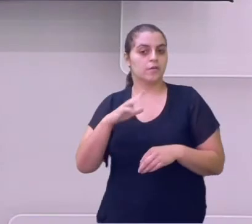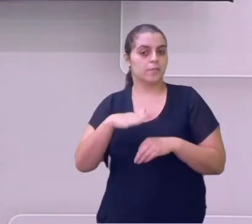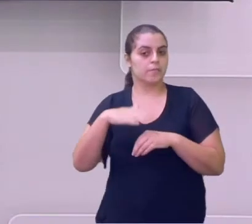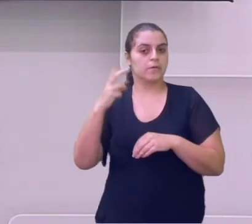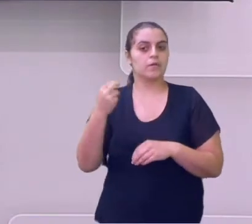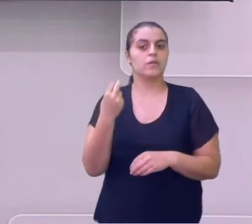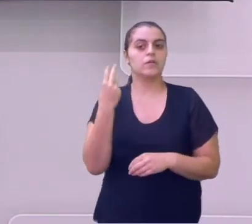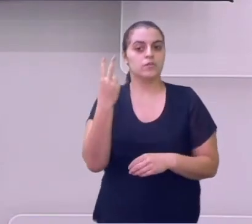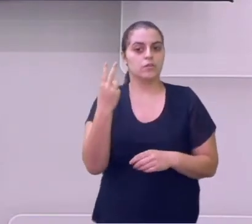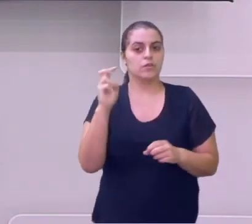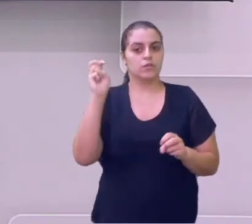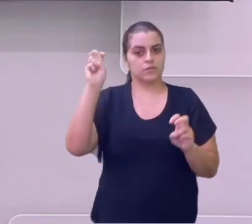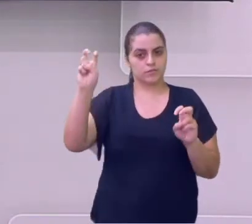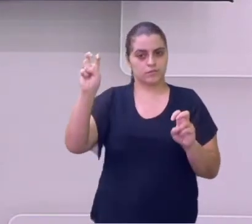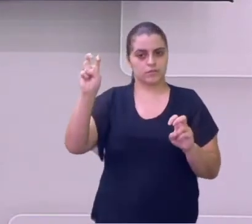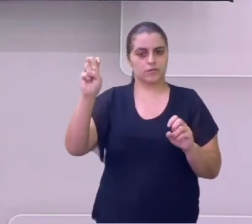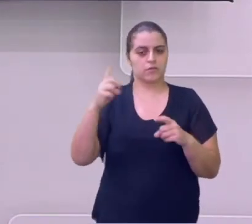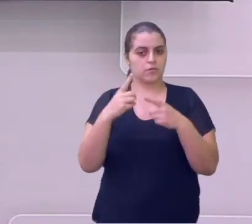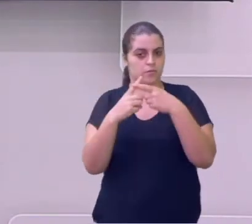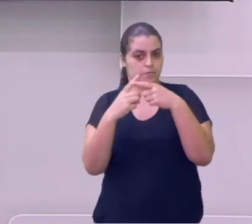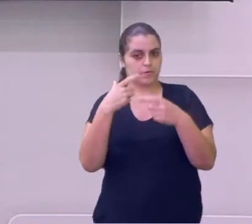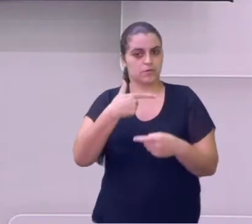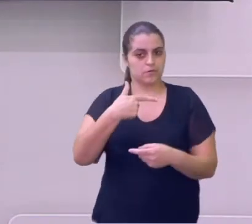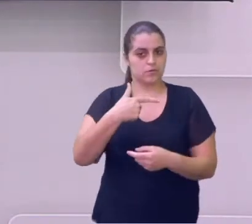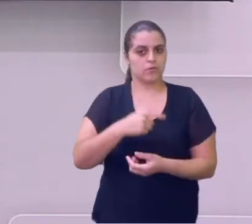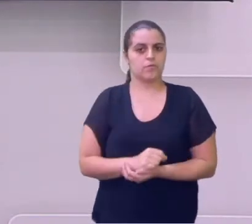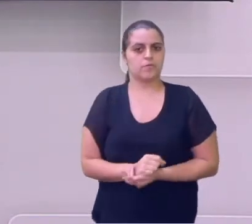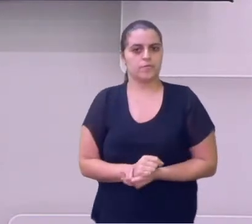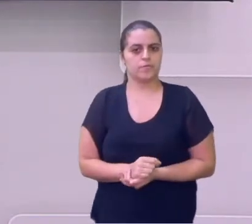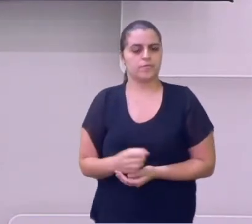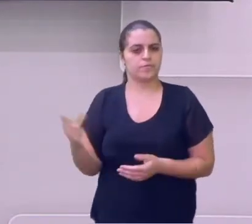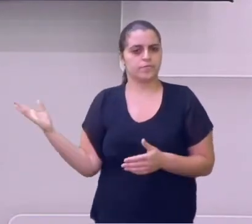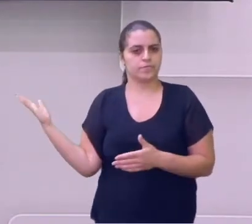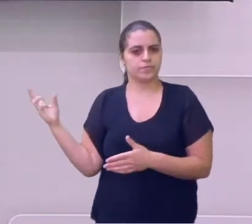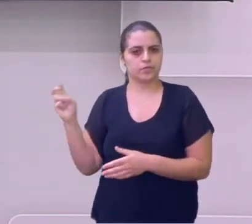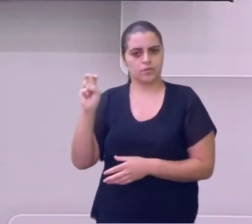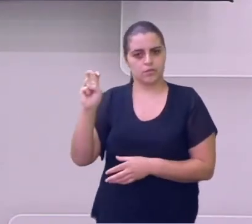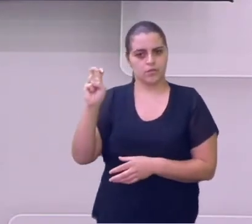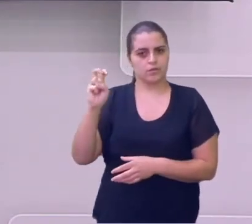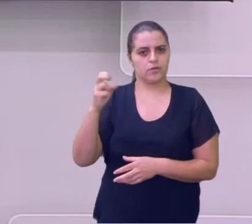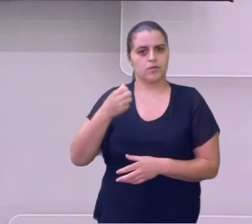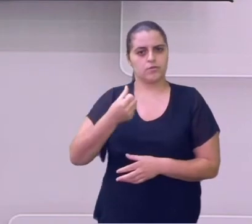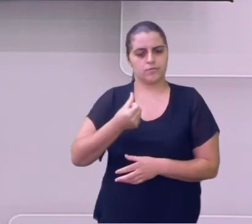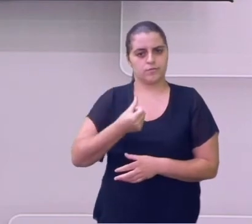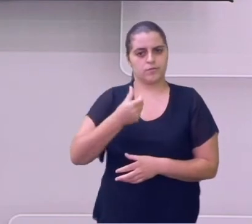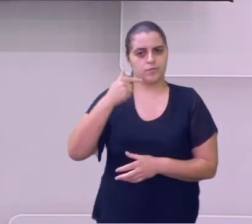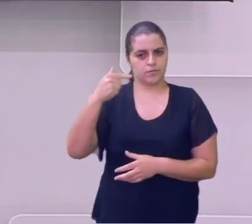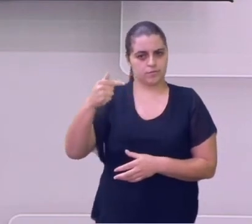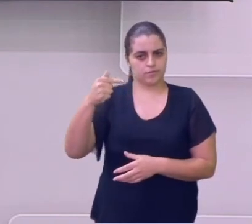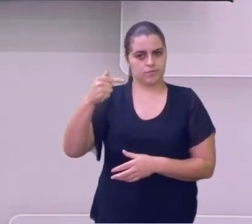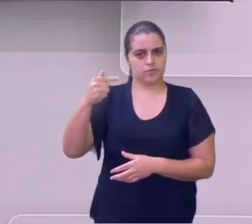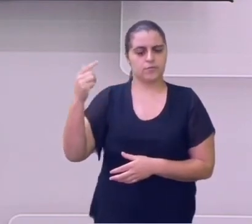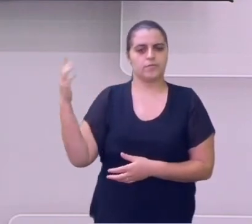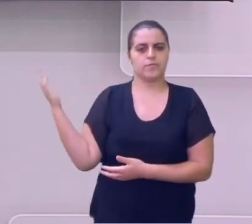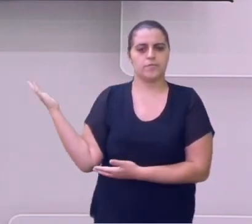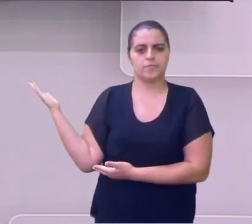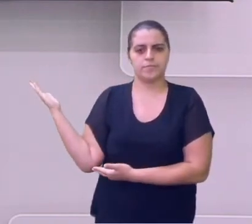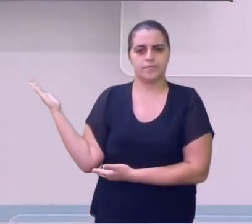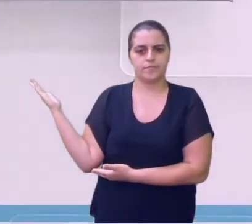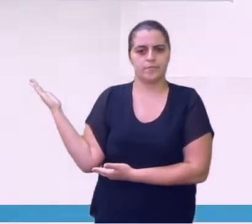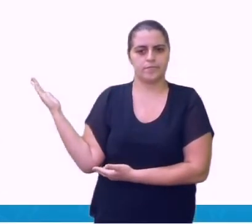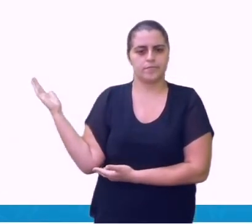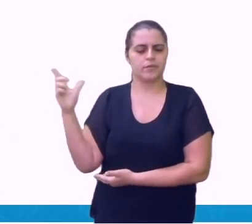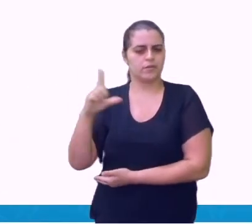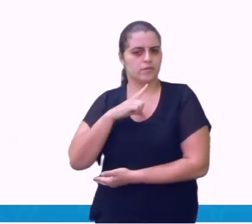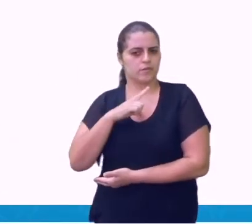2. Então, 5 mais 2. Eu vou dar sequência. 5, 6, 7. Então,